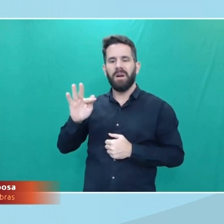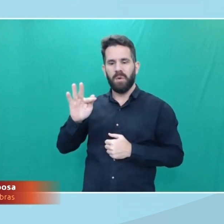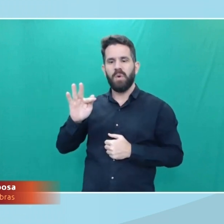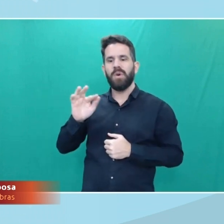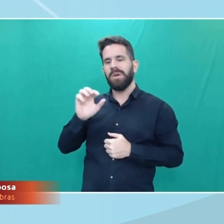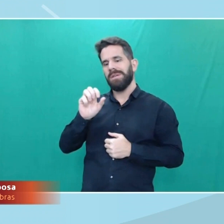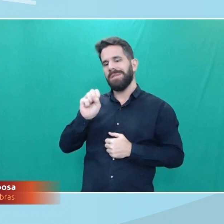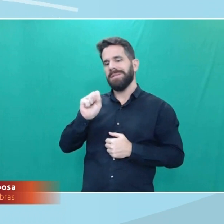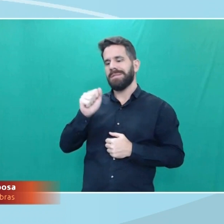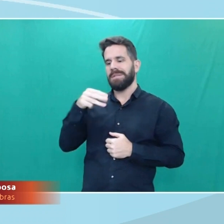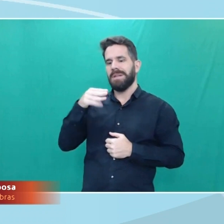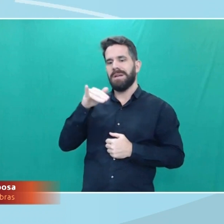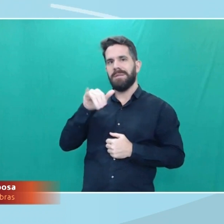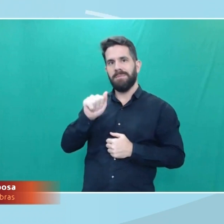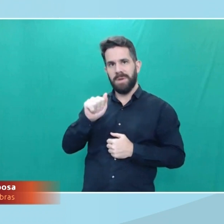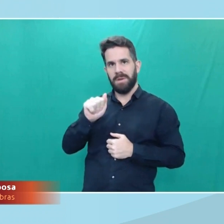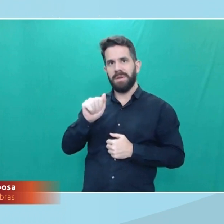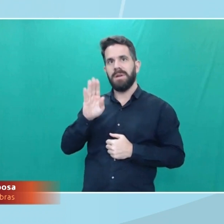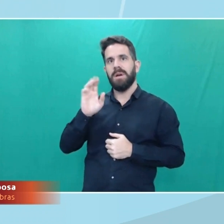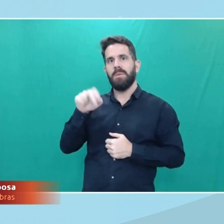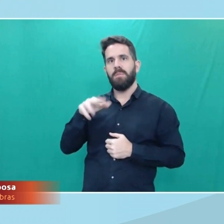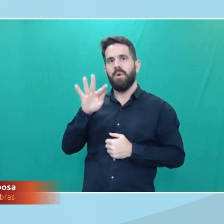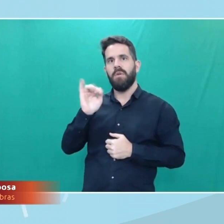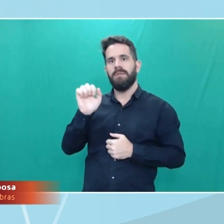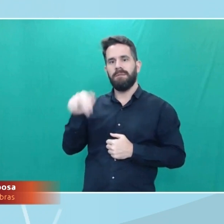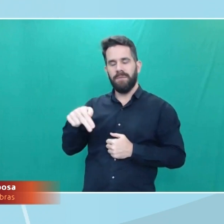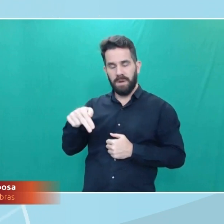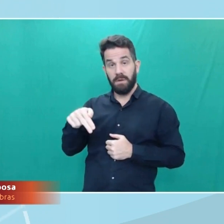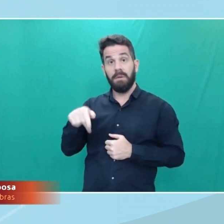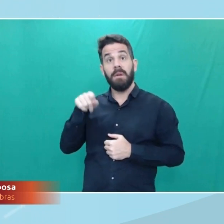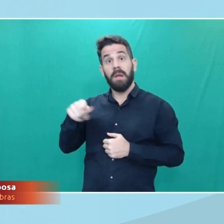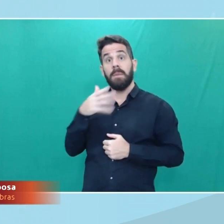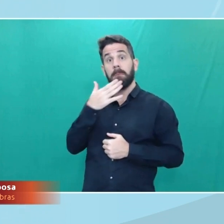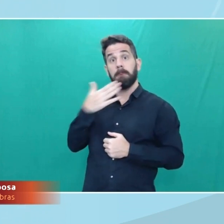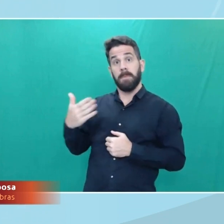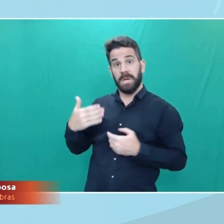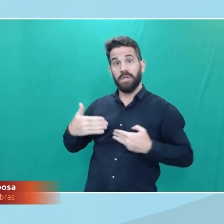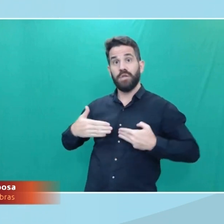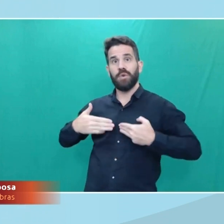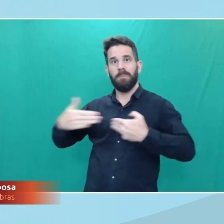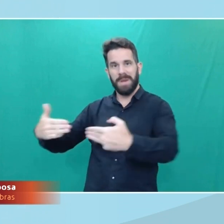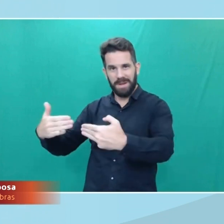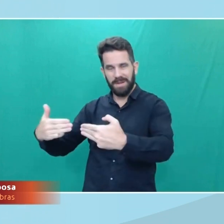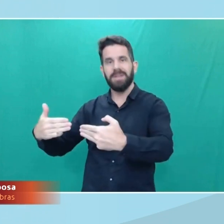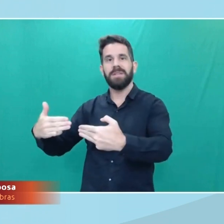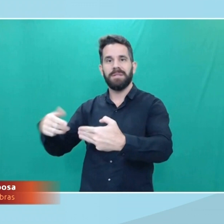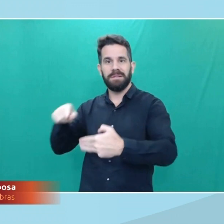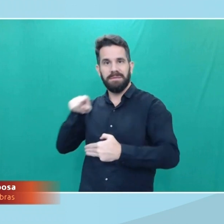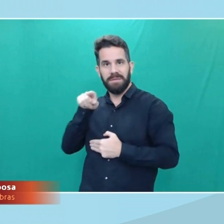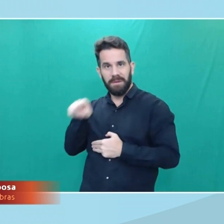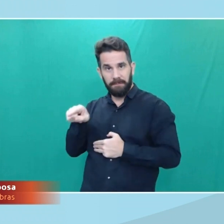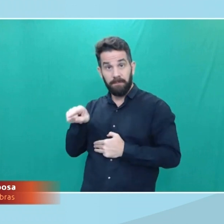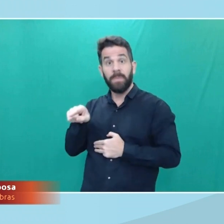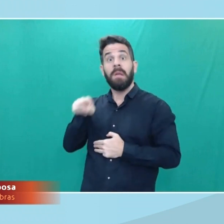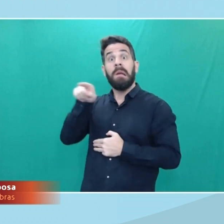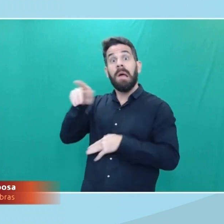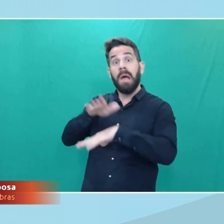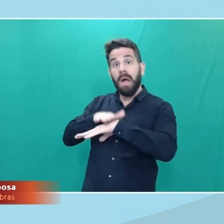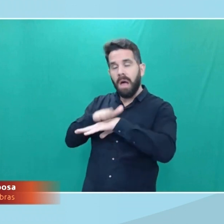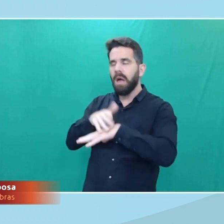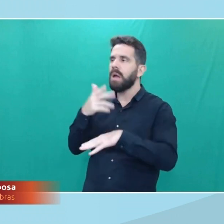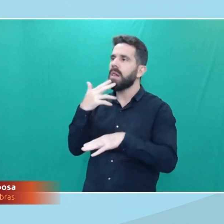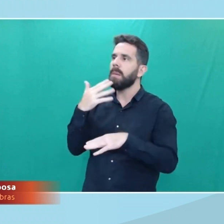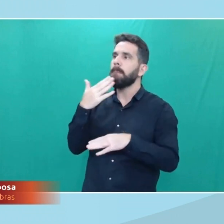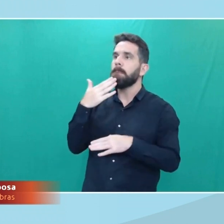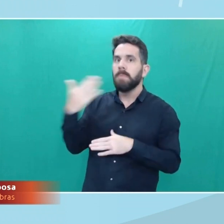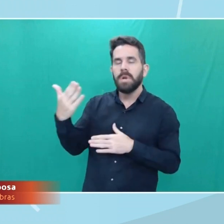que a ministra Rosa Weber, atual presidente do Conselho Nacional de Justiça, que criasse uma diretriz